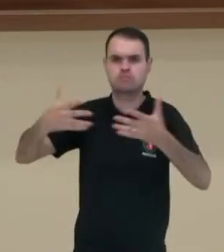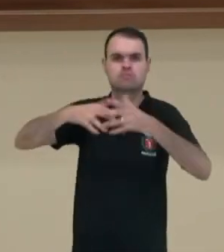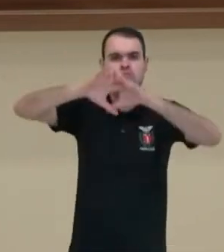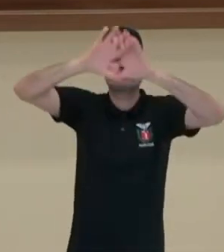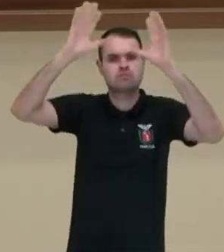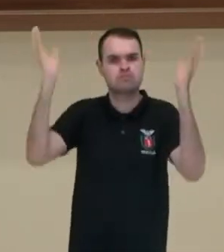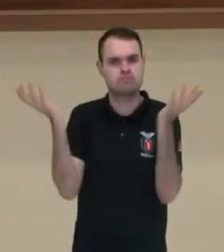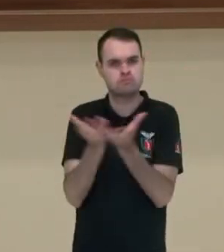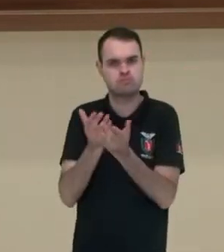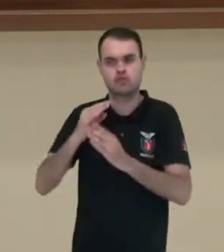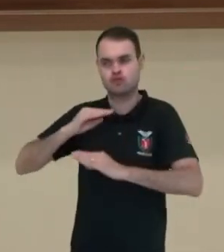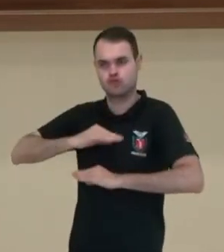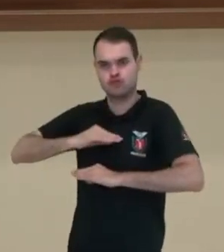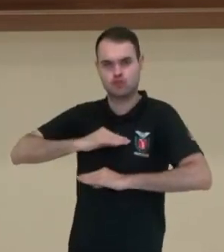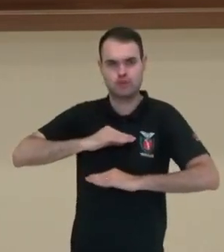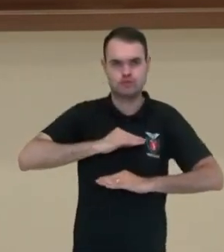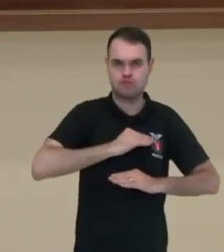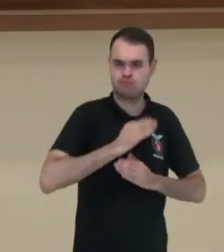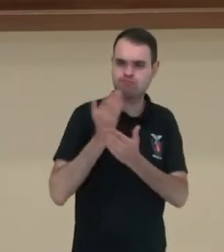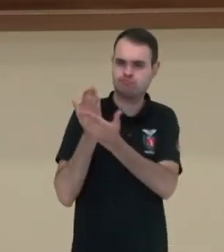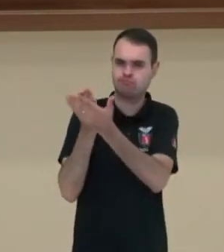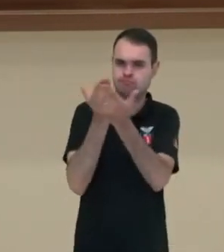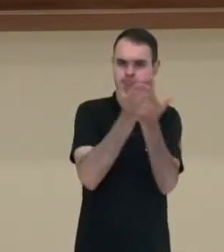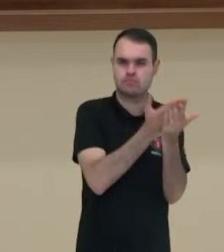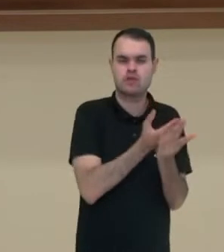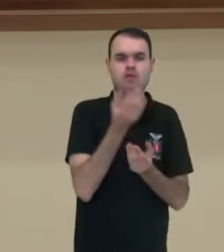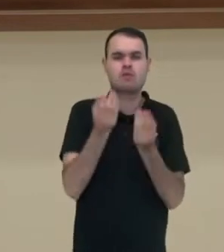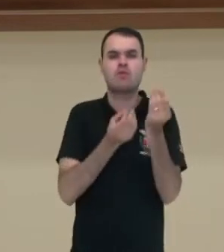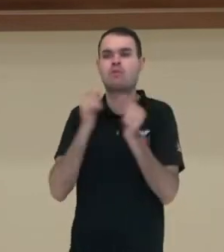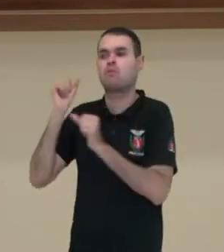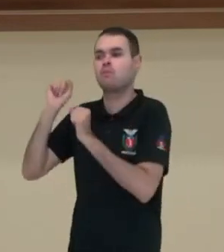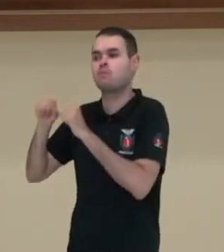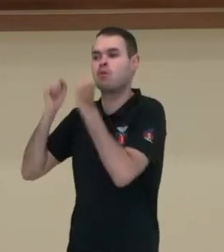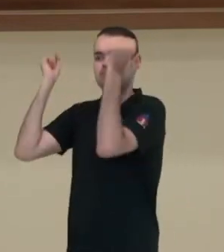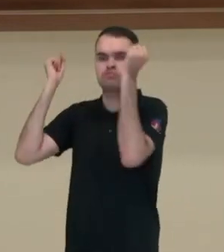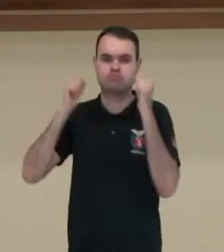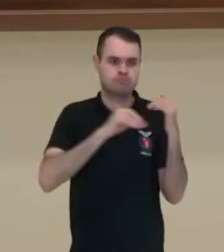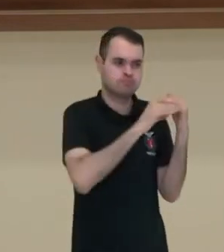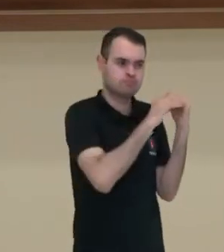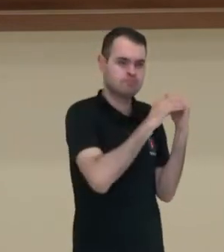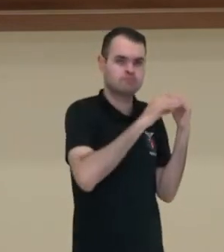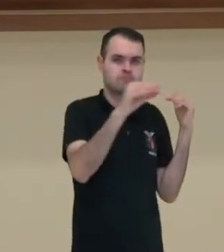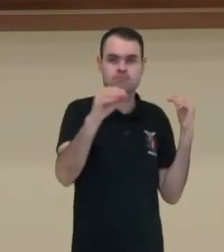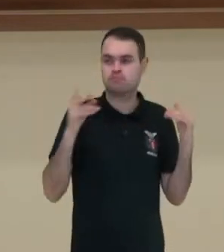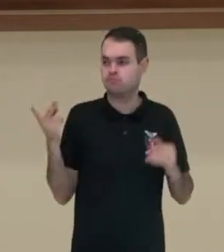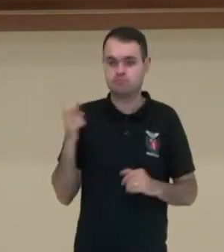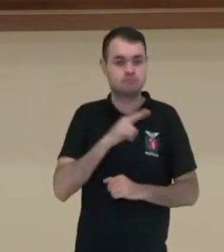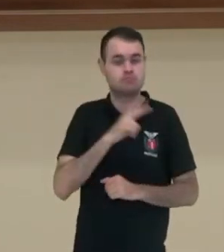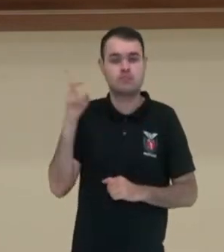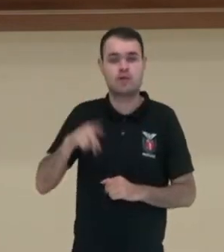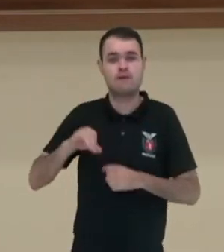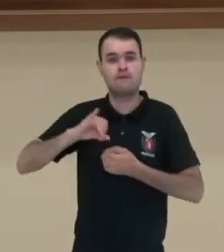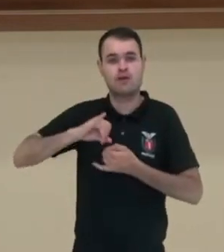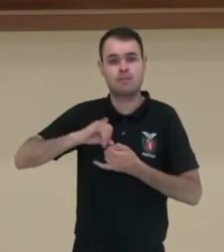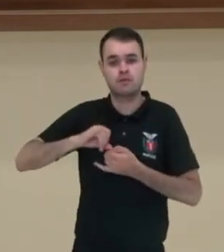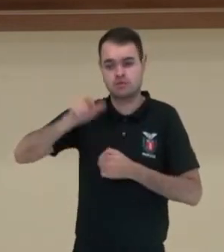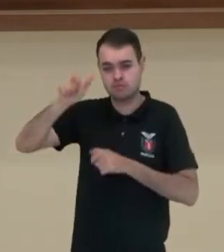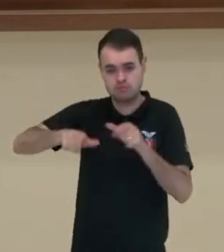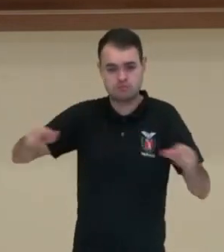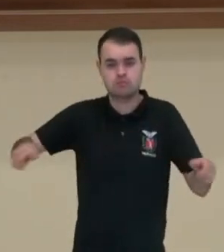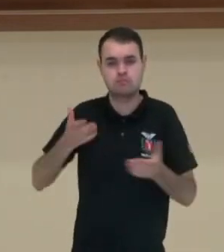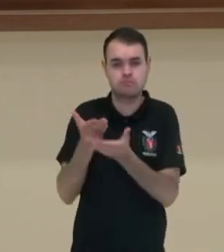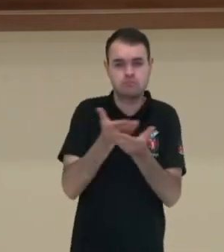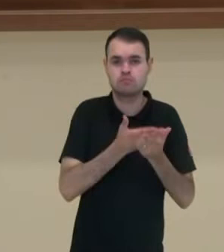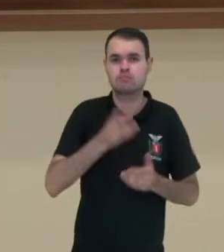de situações que nós estamos trabalhando, como essas rupturas e permanências, são as ferramentas dos historiadores, o que eles